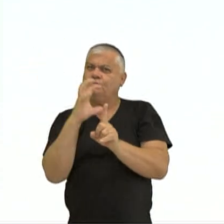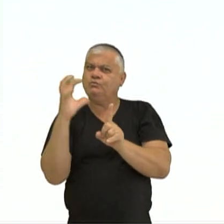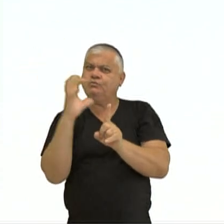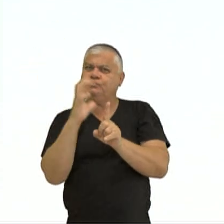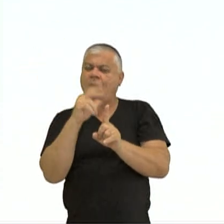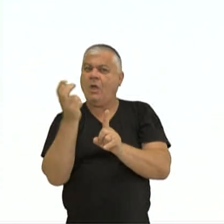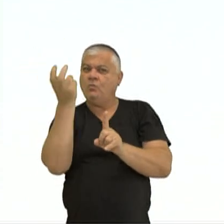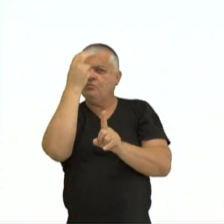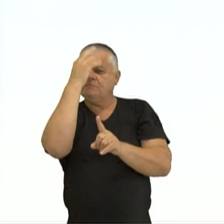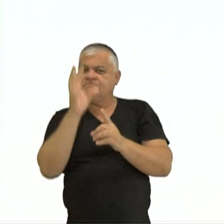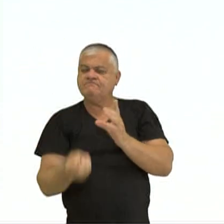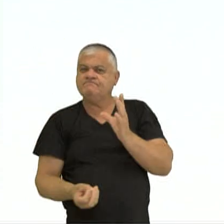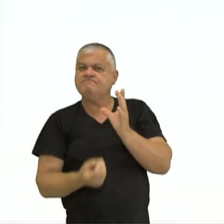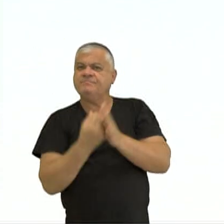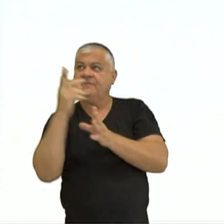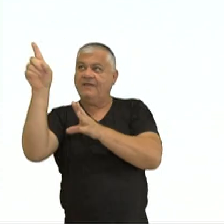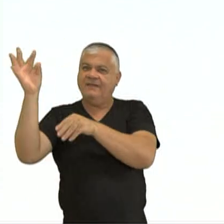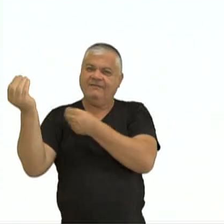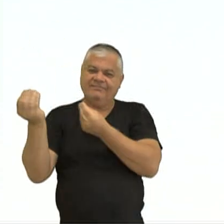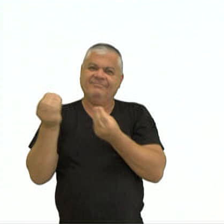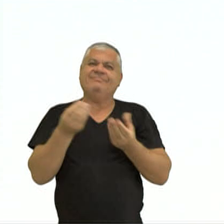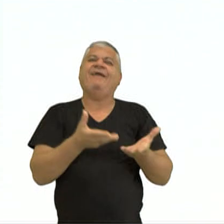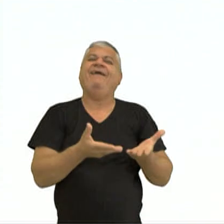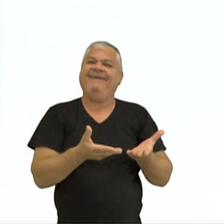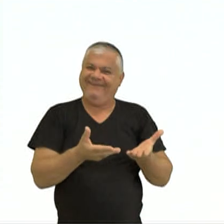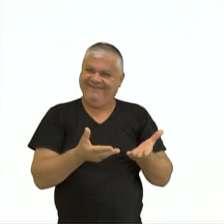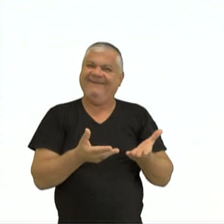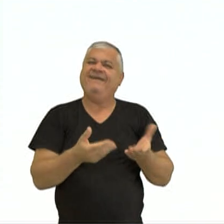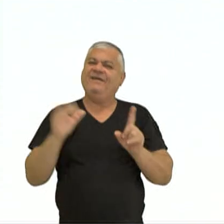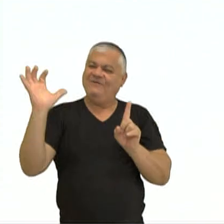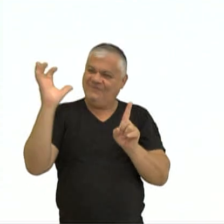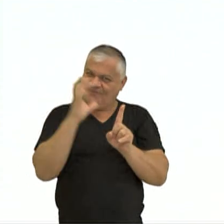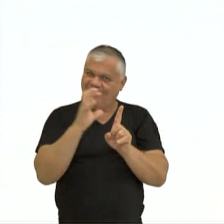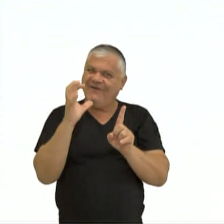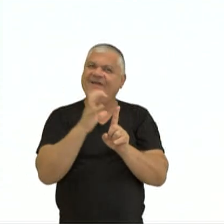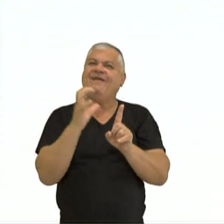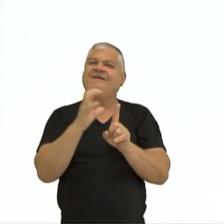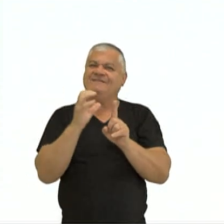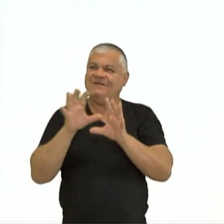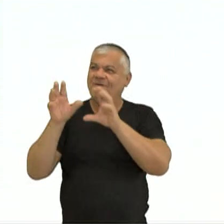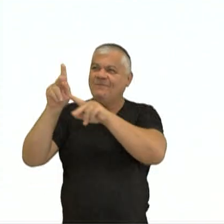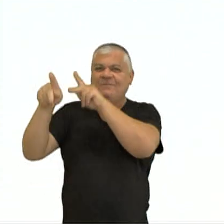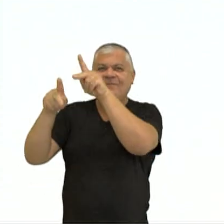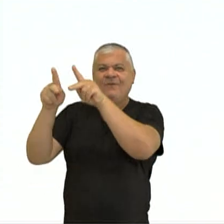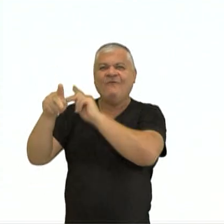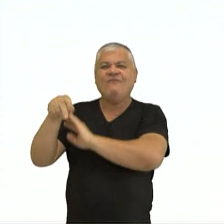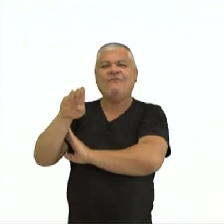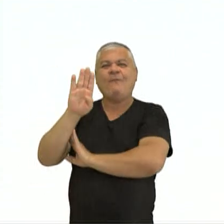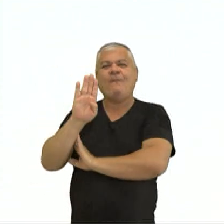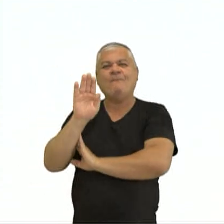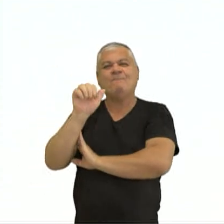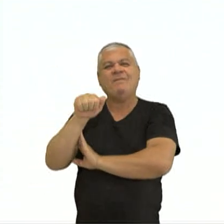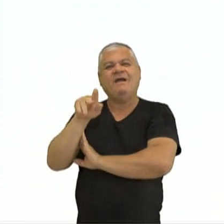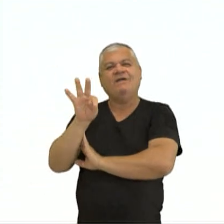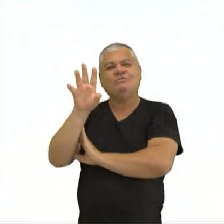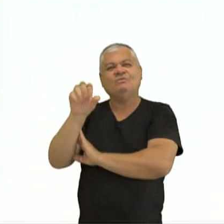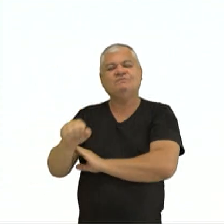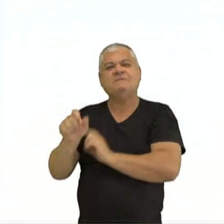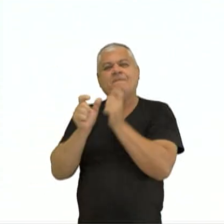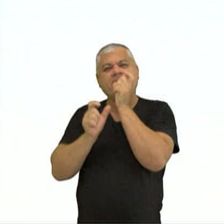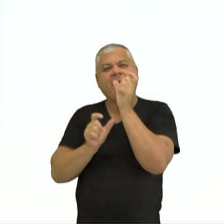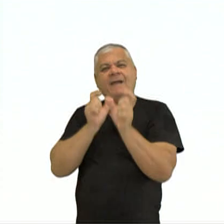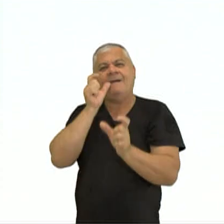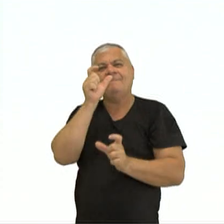nós expressamos em termos culturais, é reflexo e é influência do povo banto. Algumas palavras que são